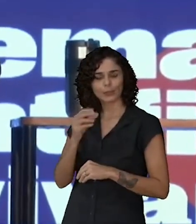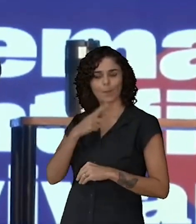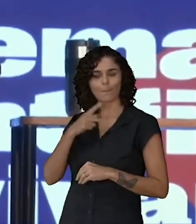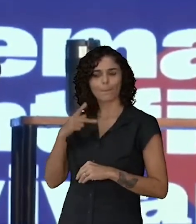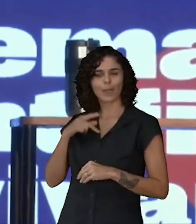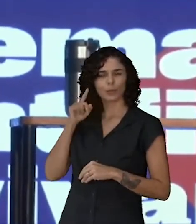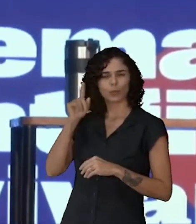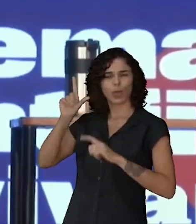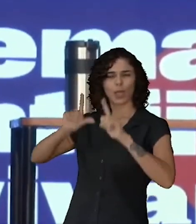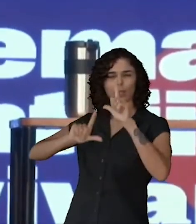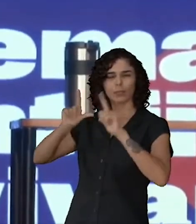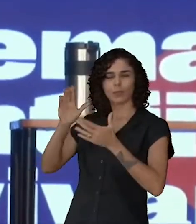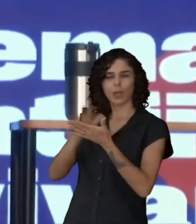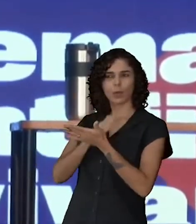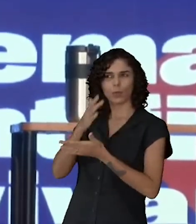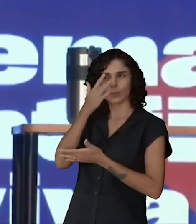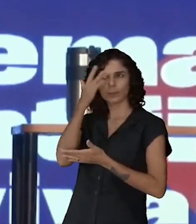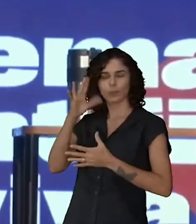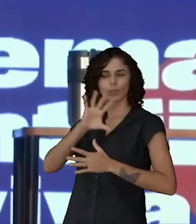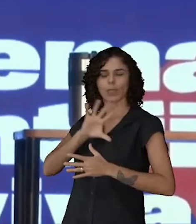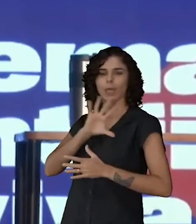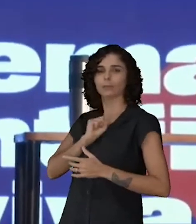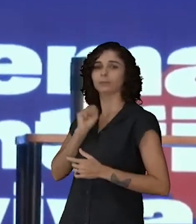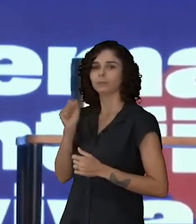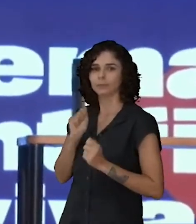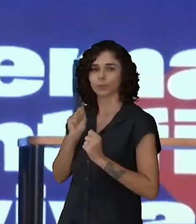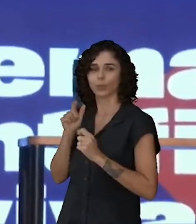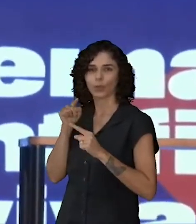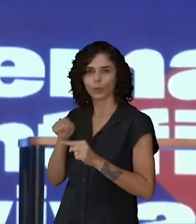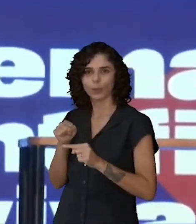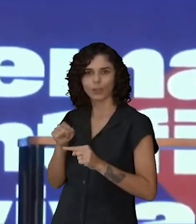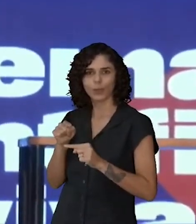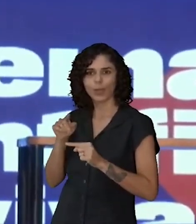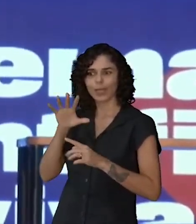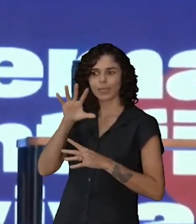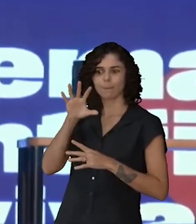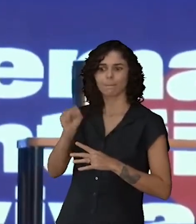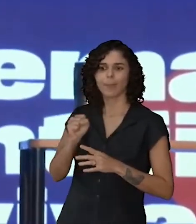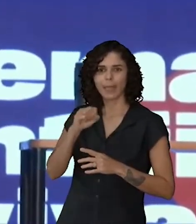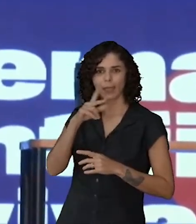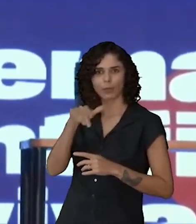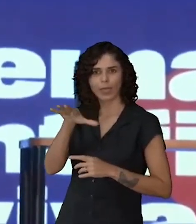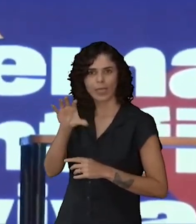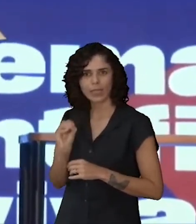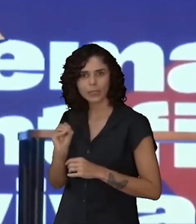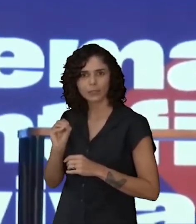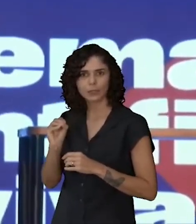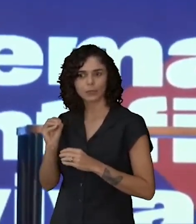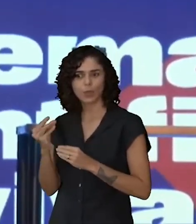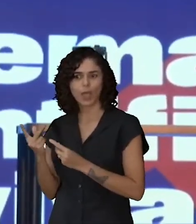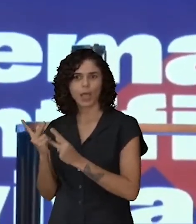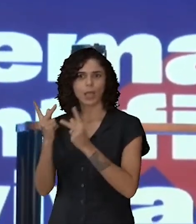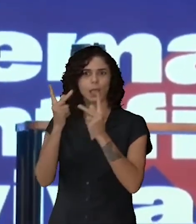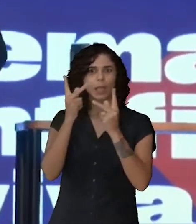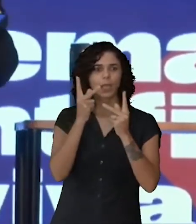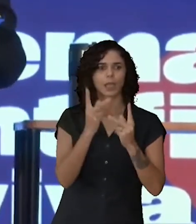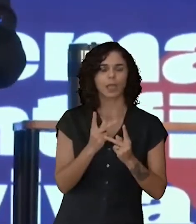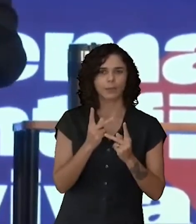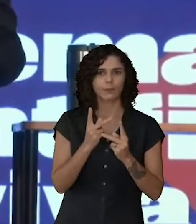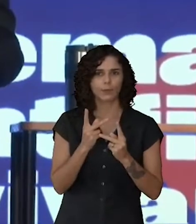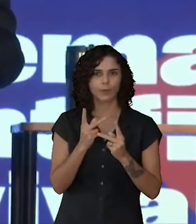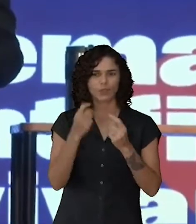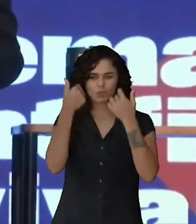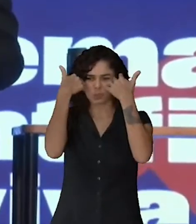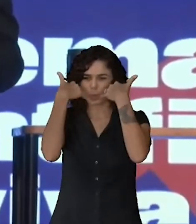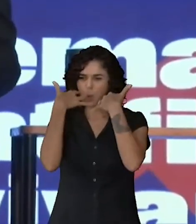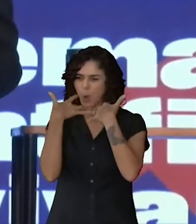vocês adoram, e leva aquela coisa asquerosa e para curar as pessoas, às vezes a gente não